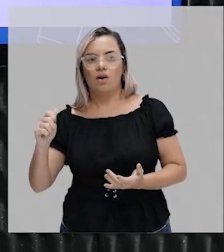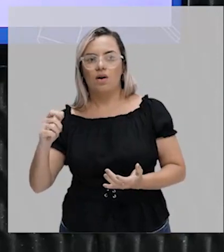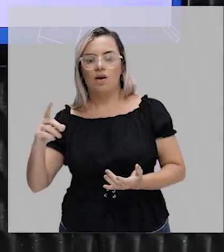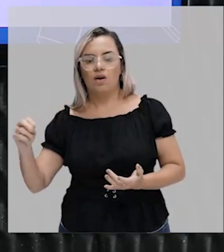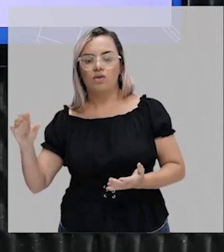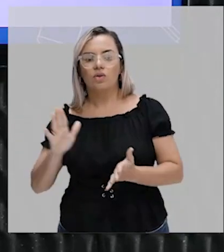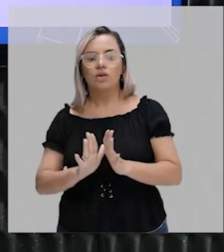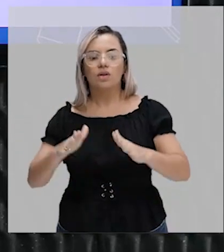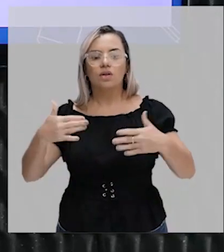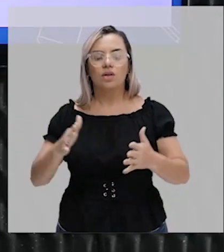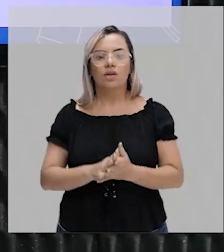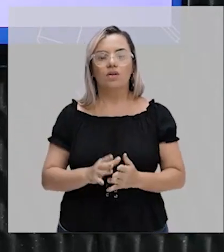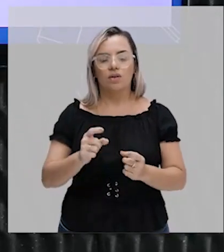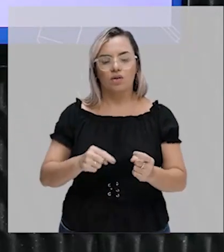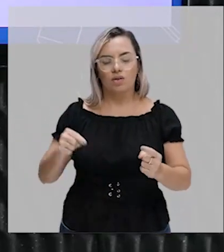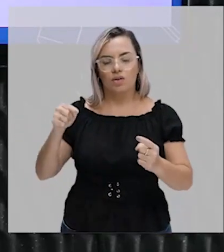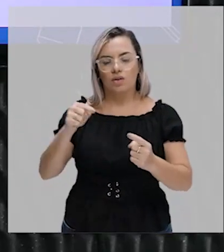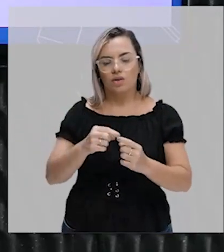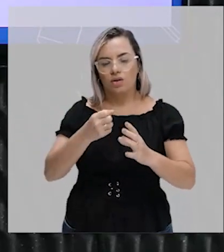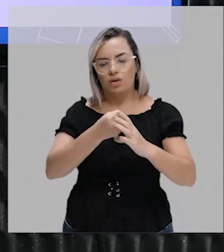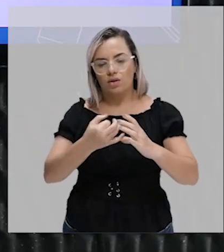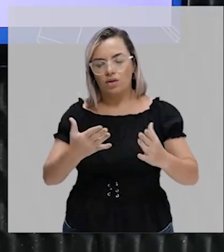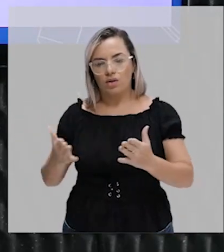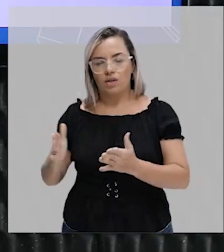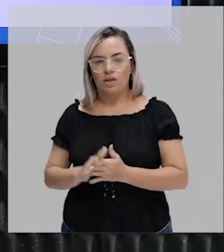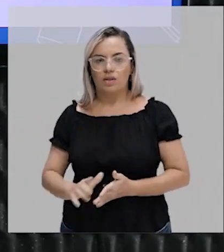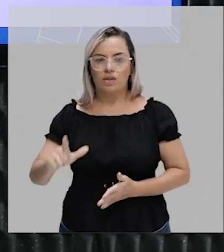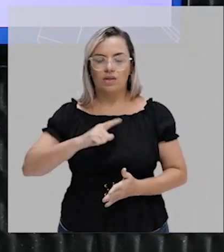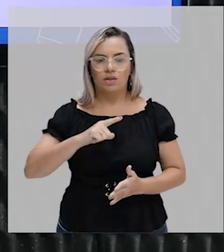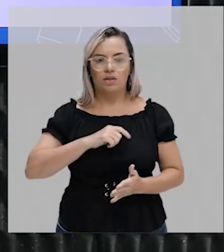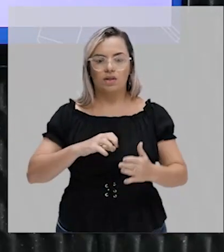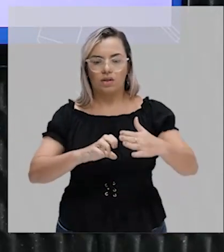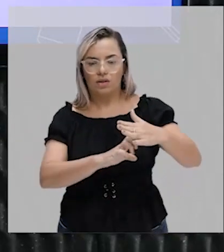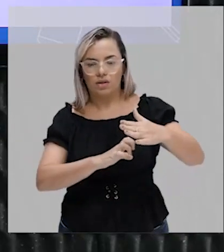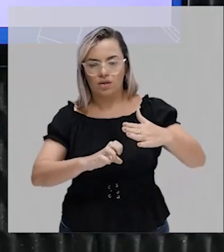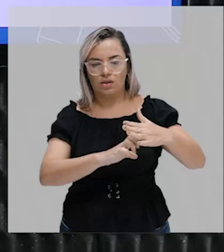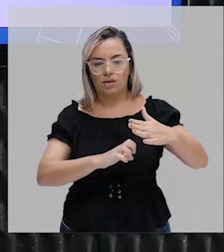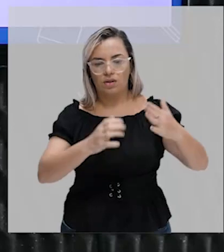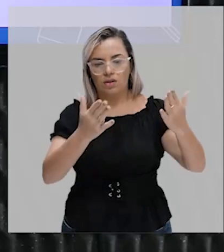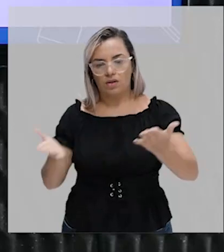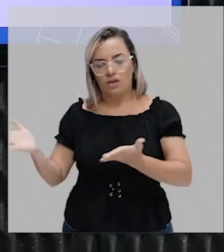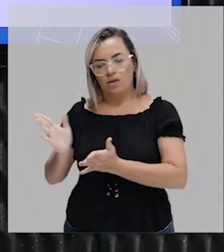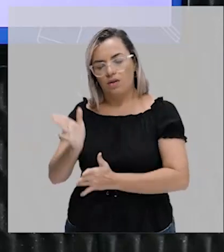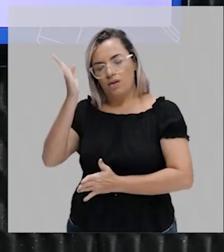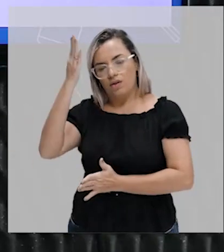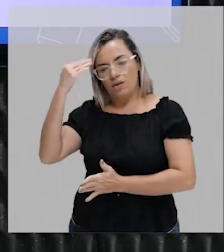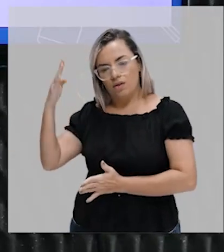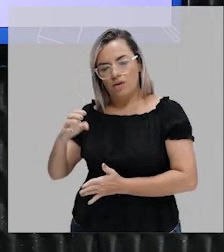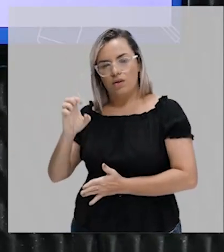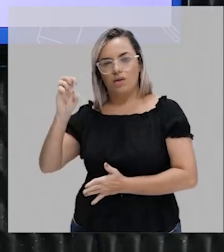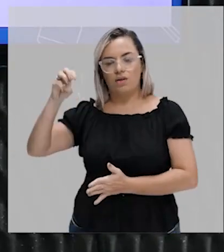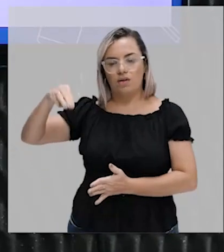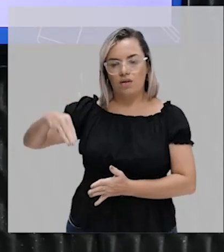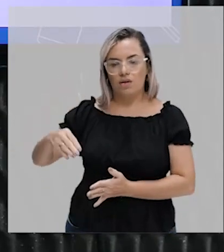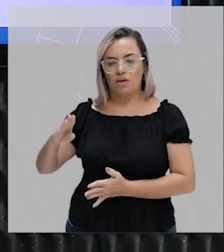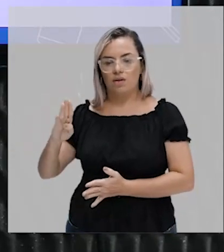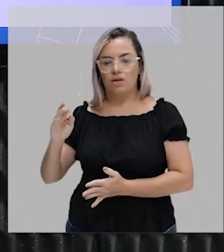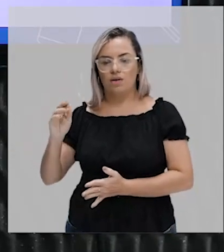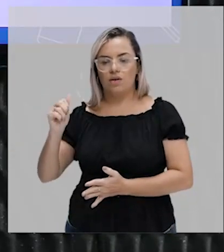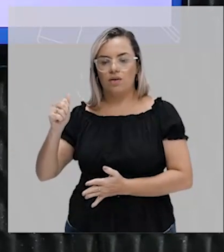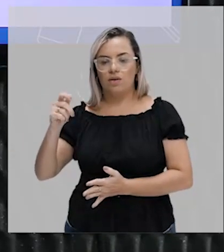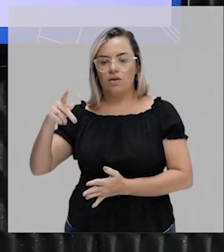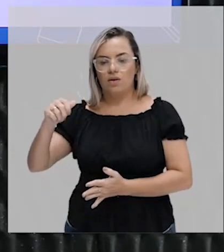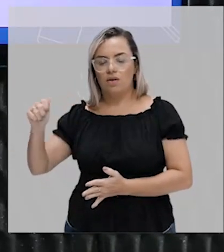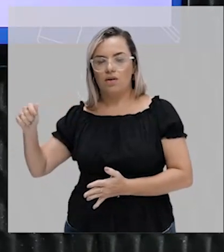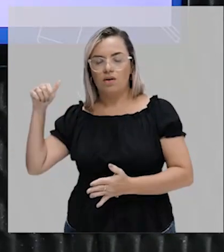revolução de verde de fato aqui no Brasil, Marcos? Vai ser criada uma empresa, galera, tá? A famosa Embrapa, galera, tá certo? A Empresa